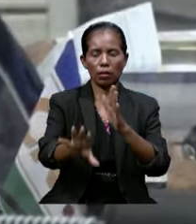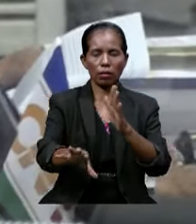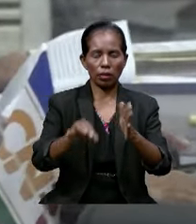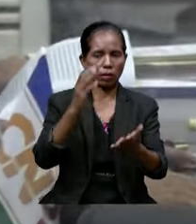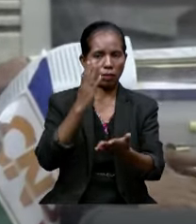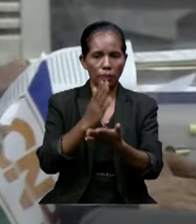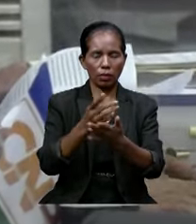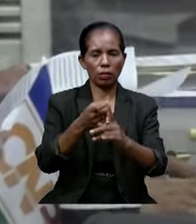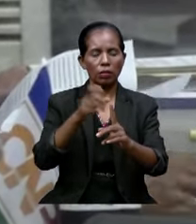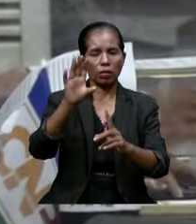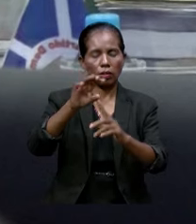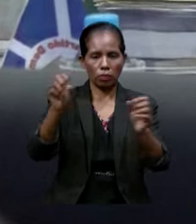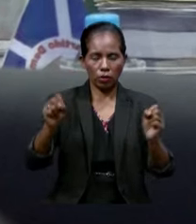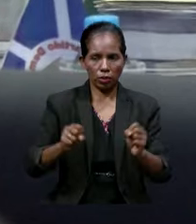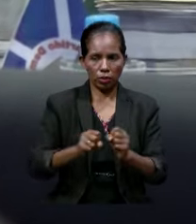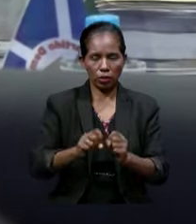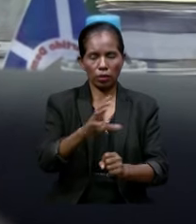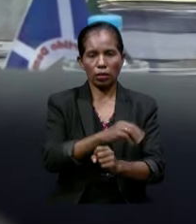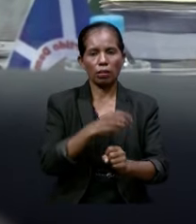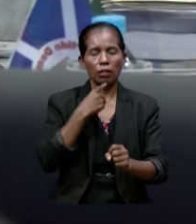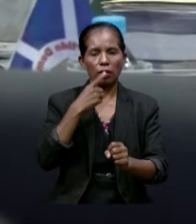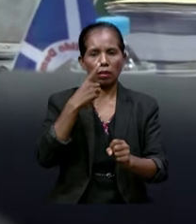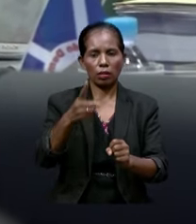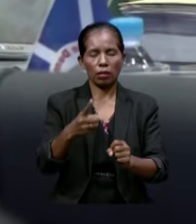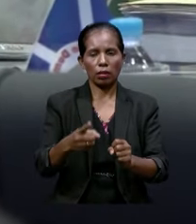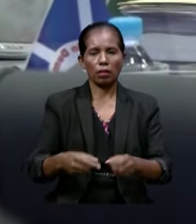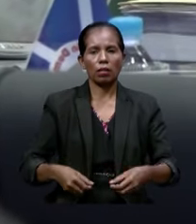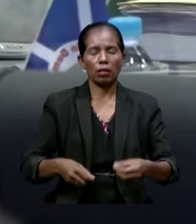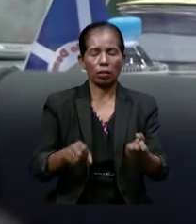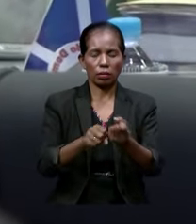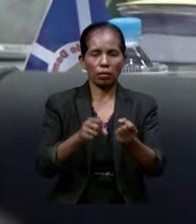Exonera, Husi Sefi Suco, hierarquicamente subordinado para